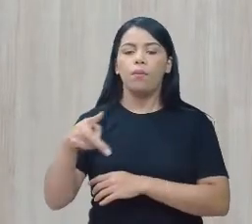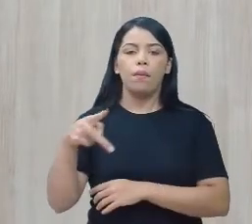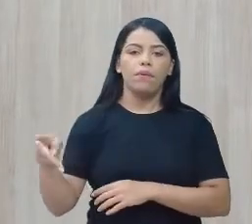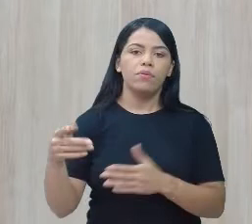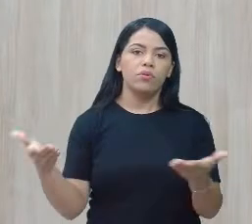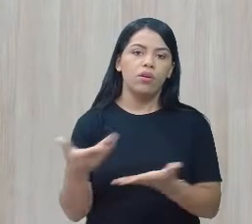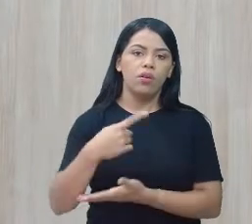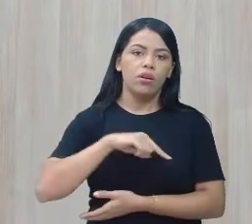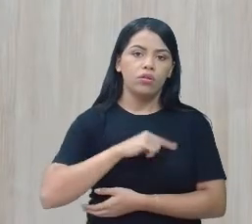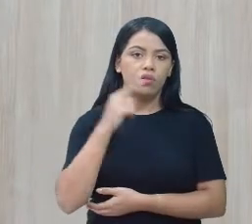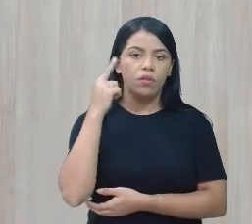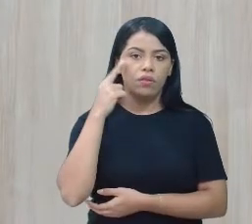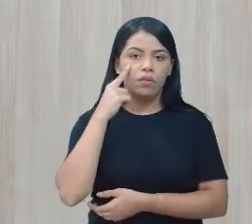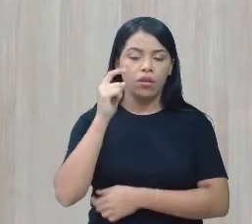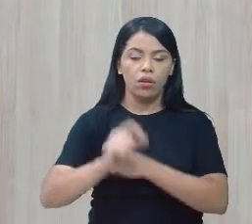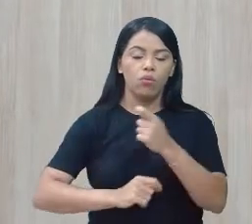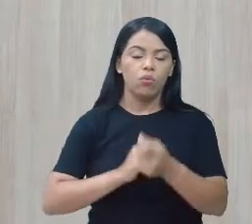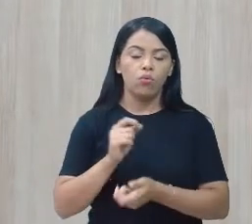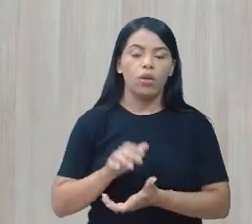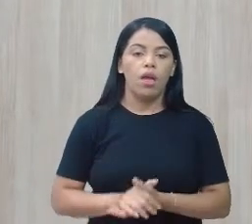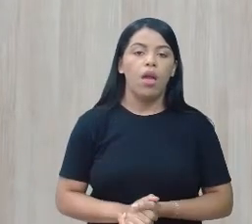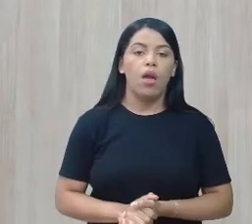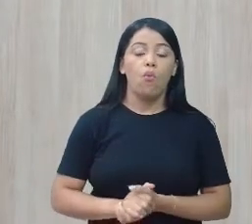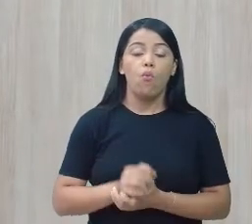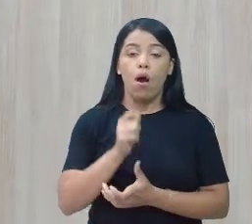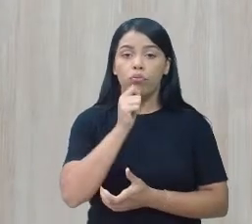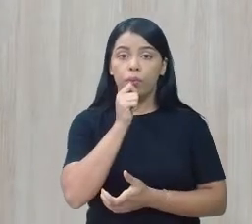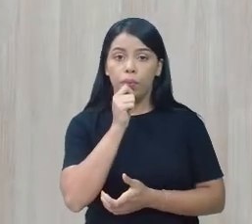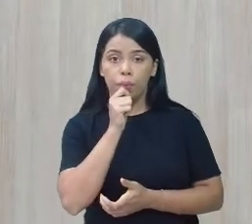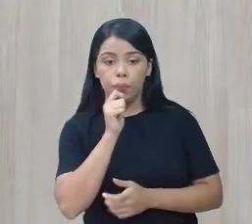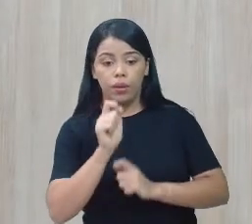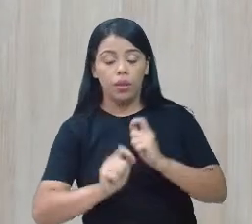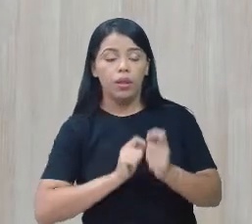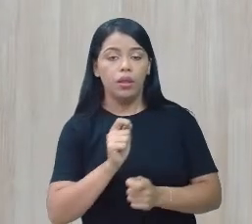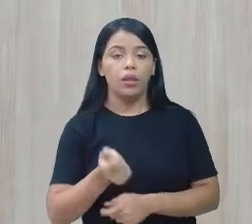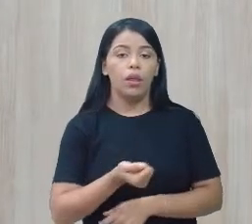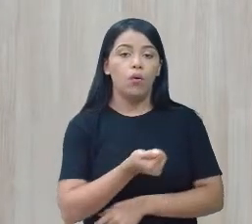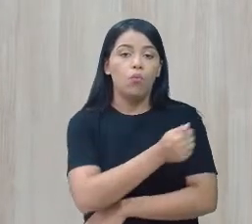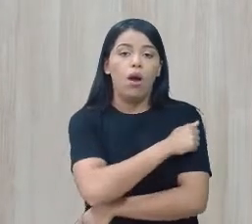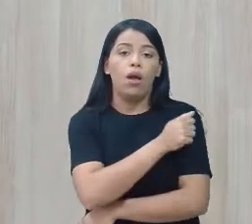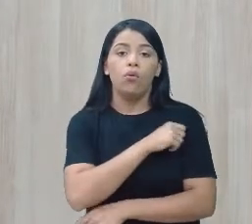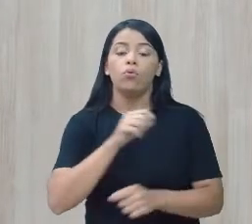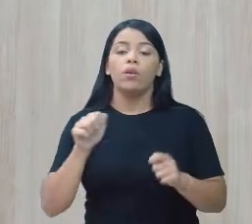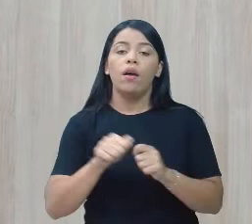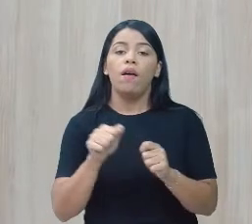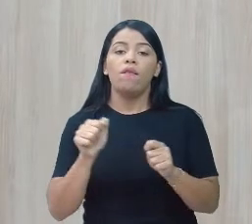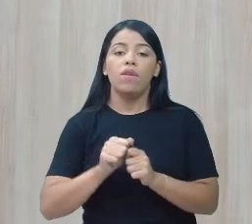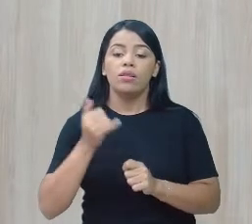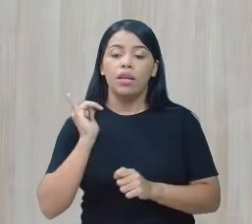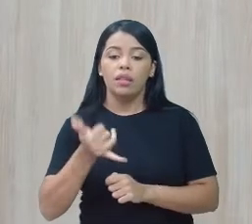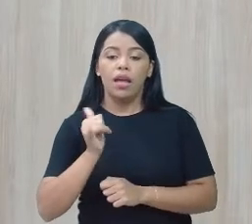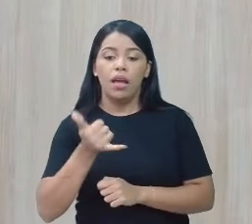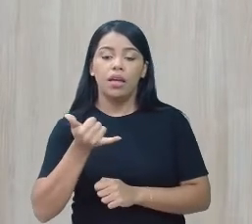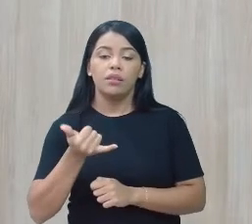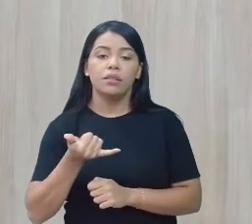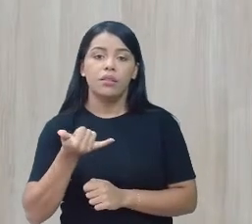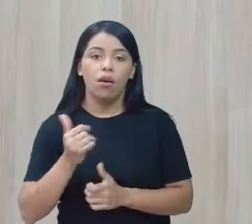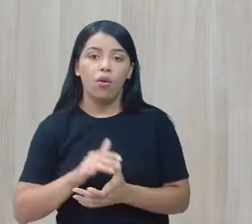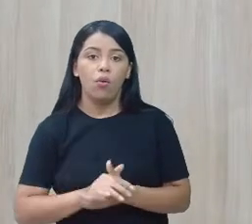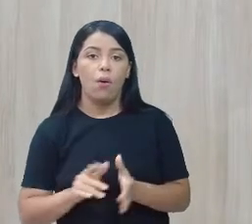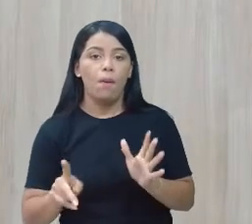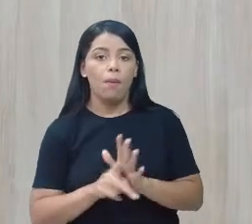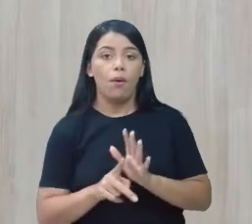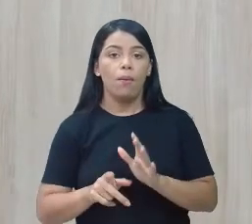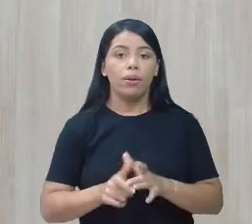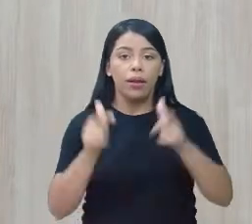um áudiozinho em que uma aluna faz a narração do conto de fadas da Cinderela. Vamos ver se